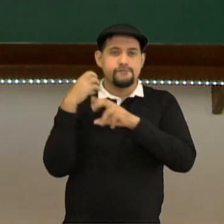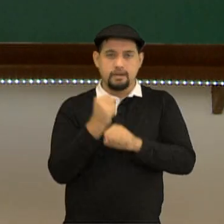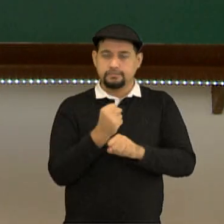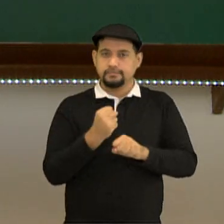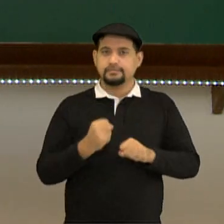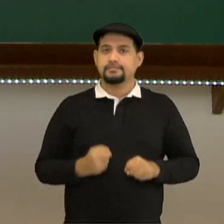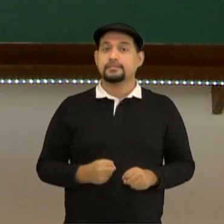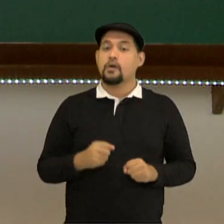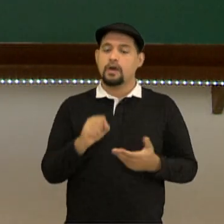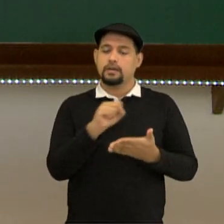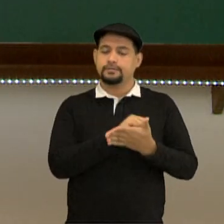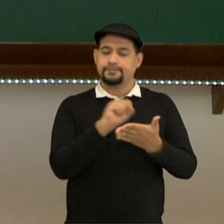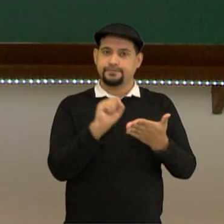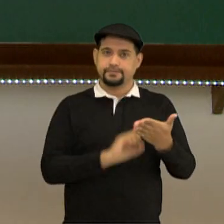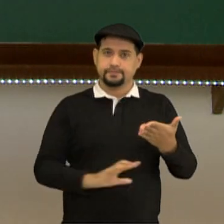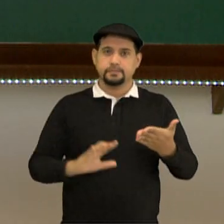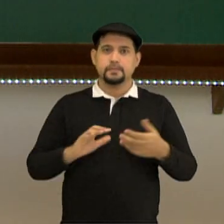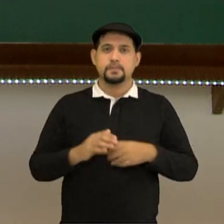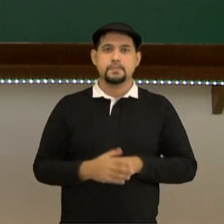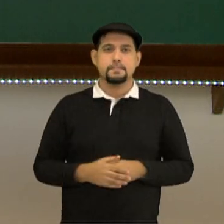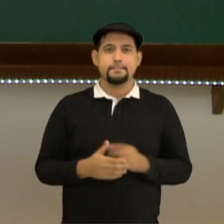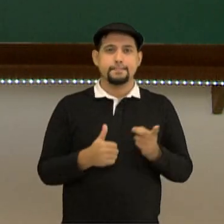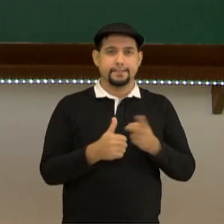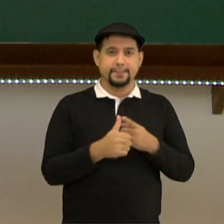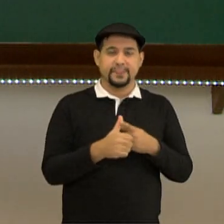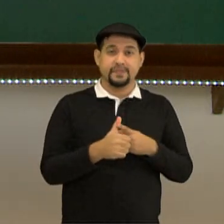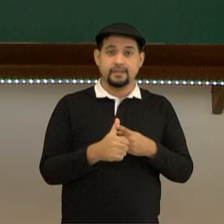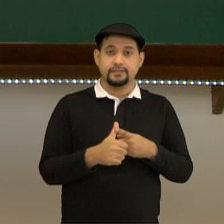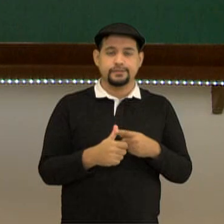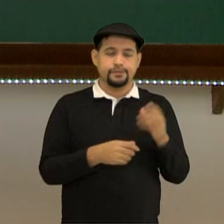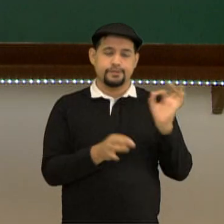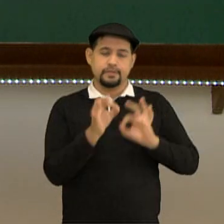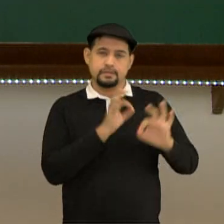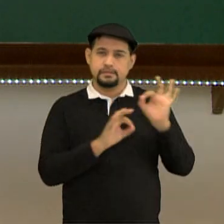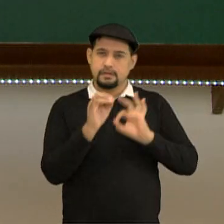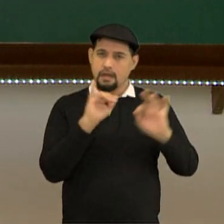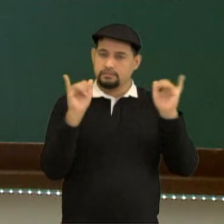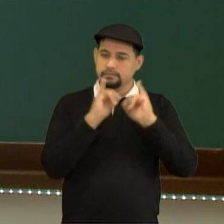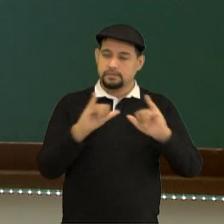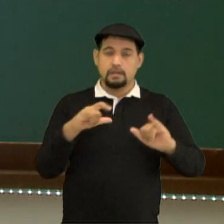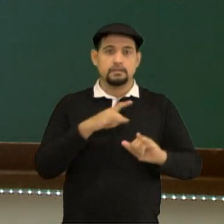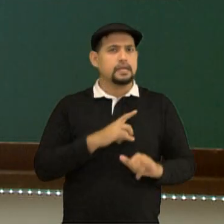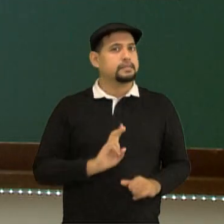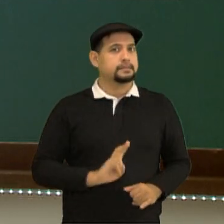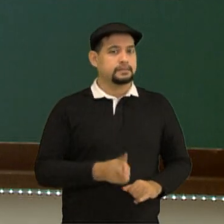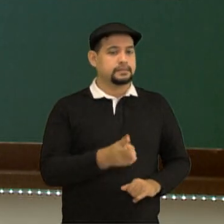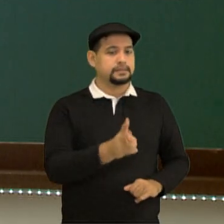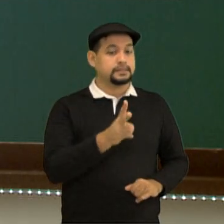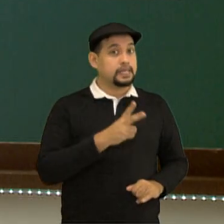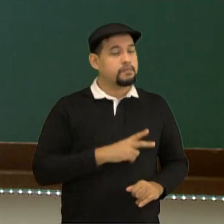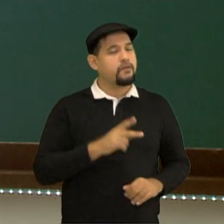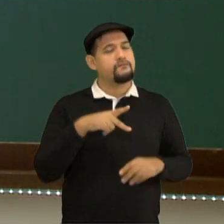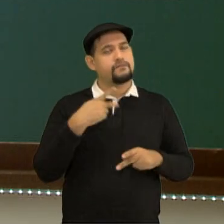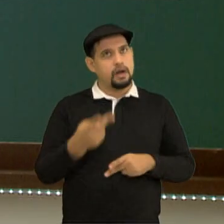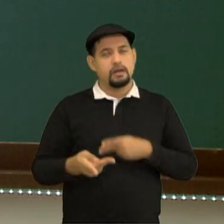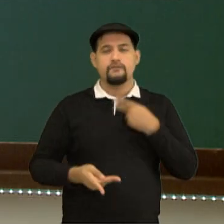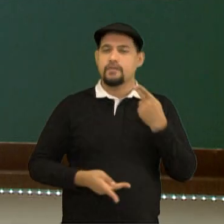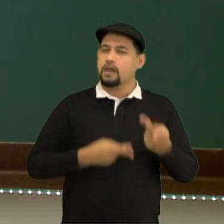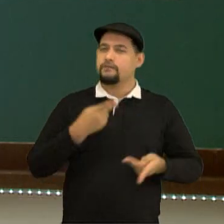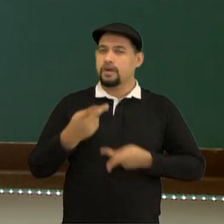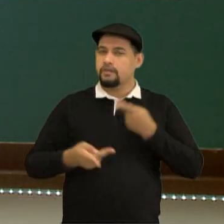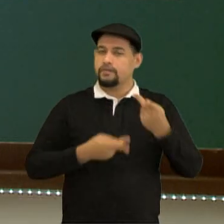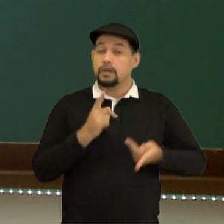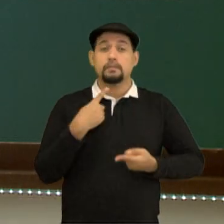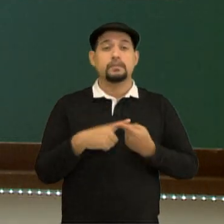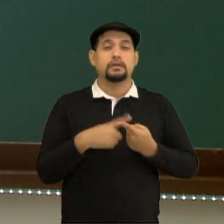nosso exercício. Então, primeira coisa, arrumar os dados que eu tenho, gente. Sempre isso, eu bato nessa tecla, porque ela é